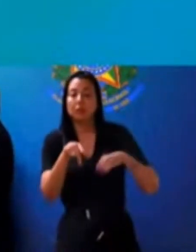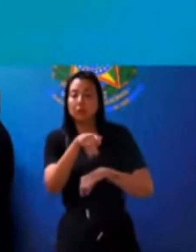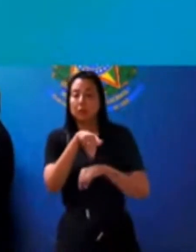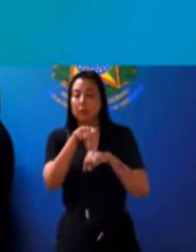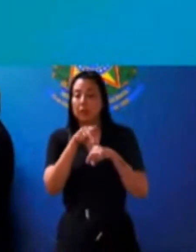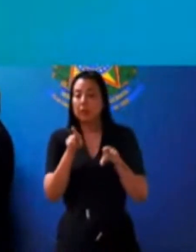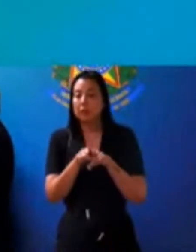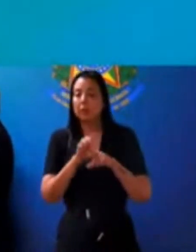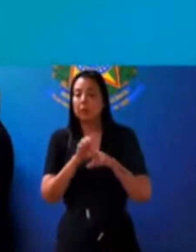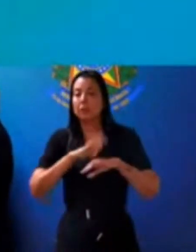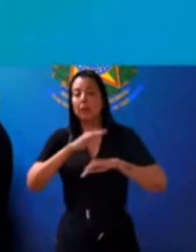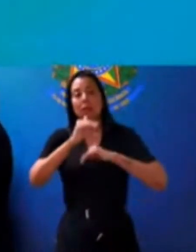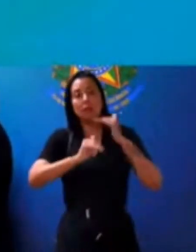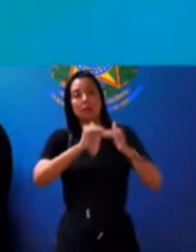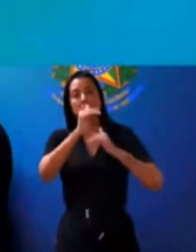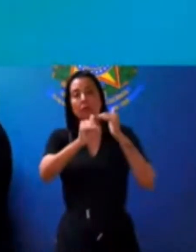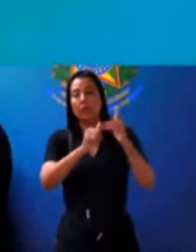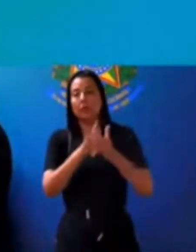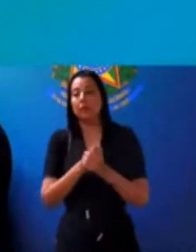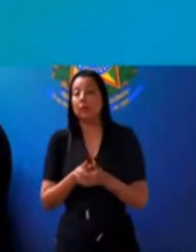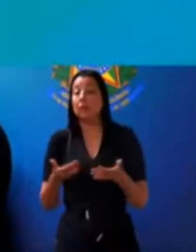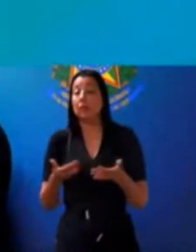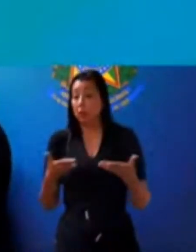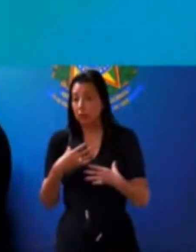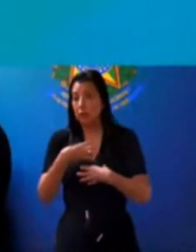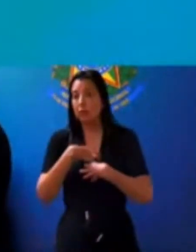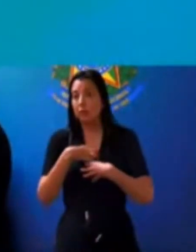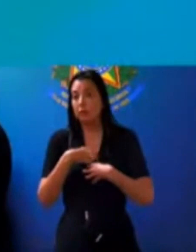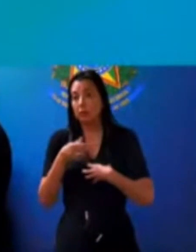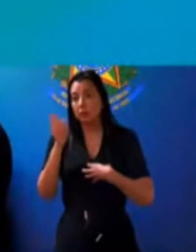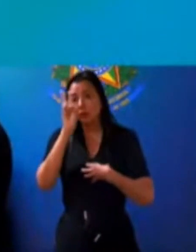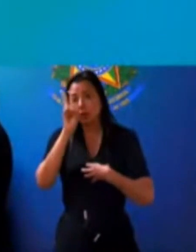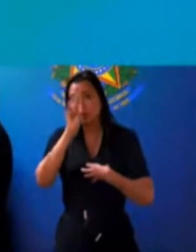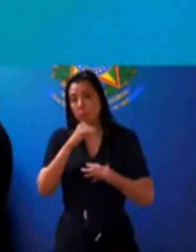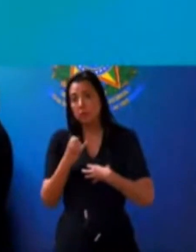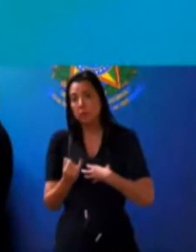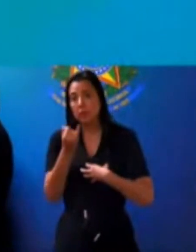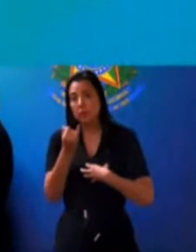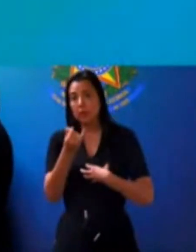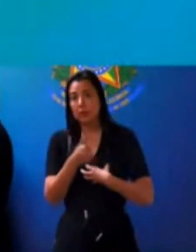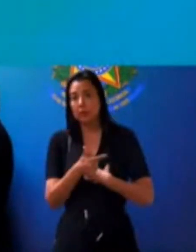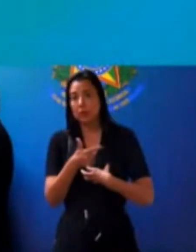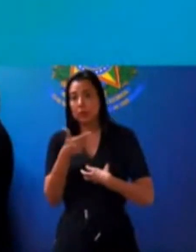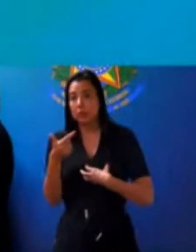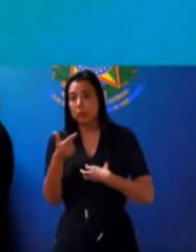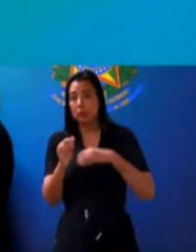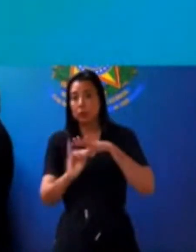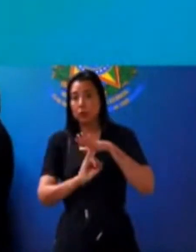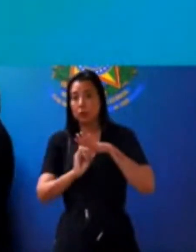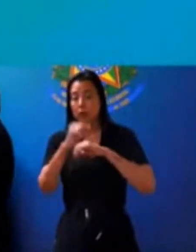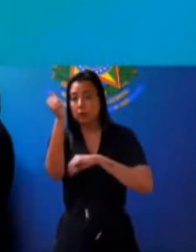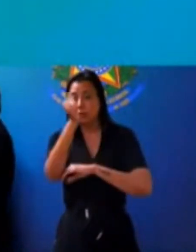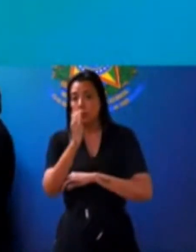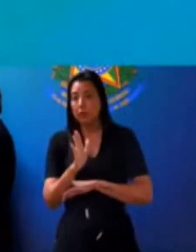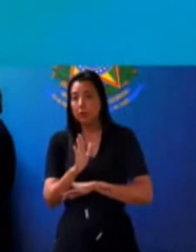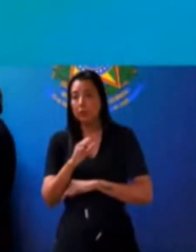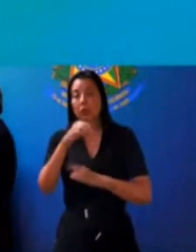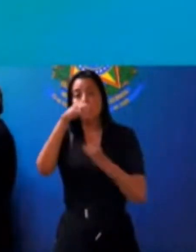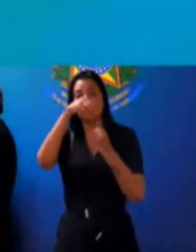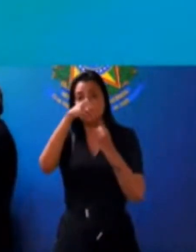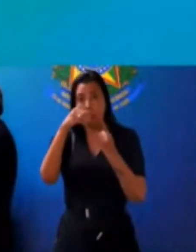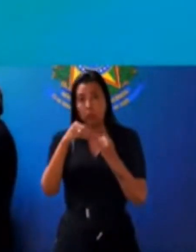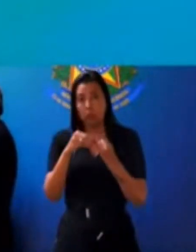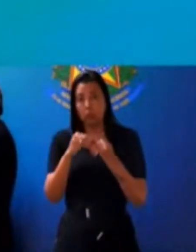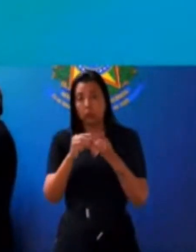incluídas Nações mais desenvolvidas nesse sentido destaca o papel fundamental de duas instituições brasileiras a